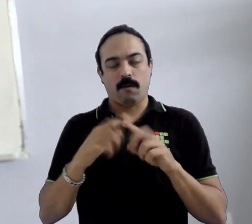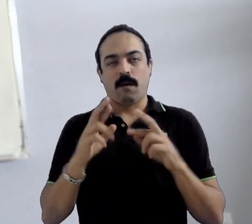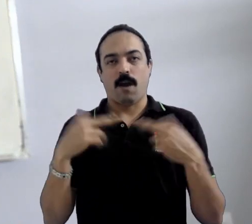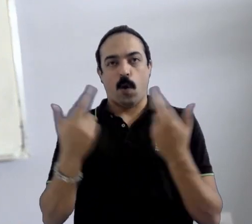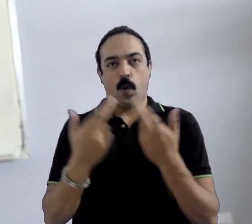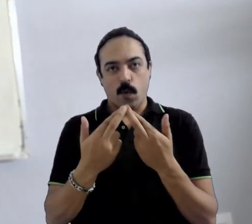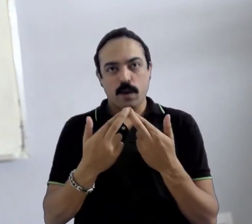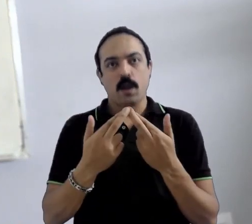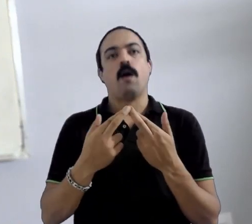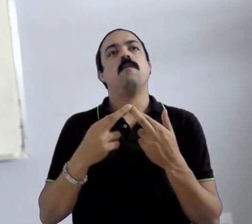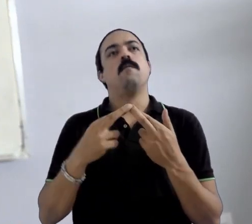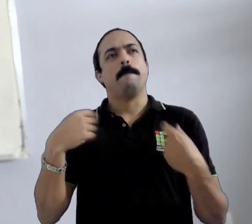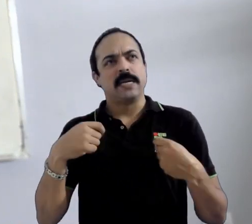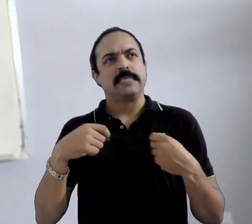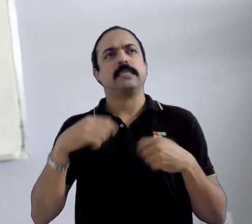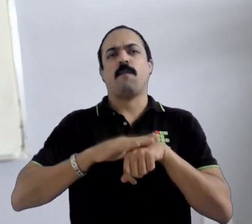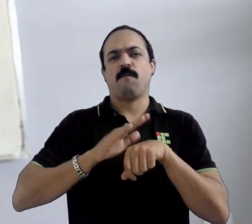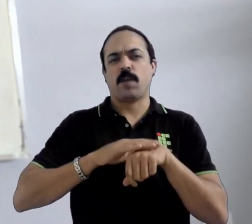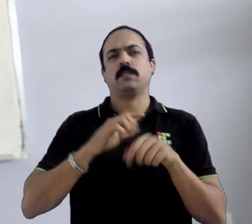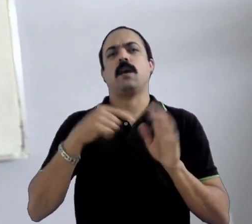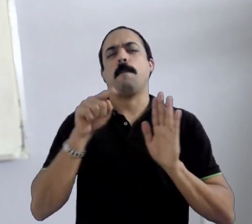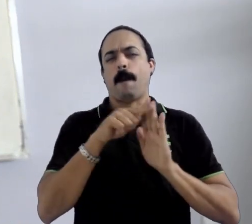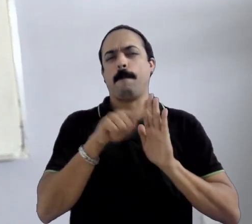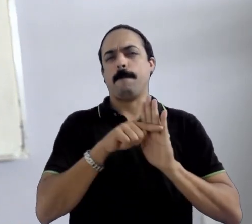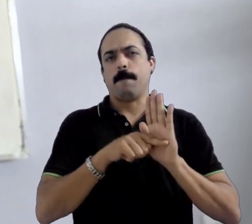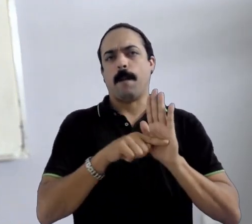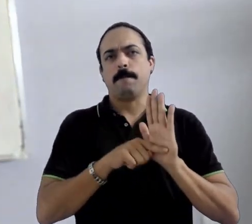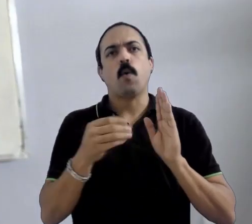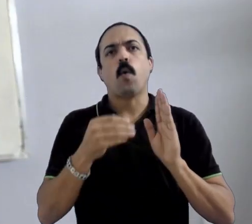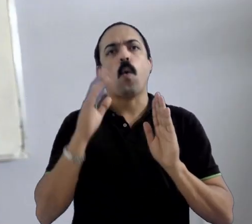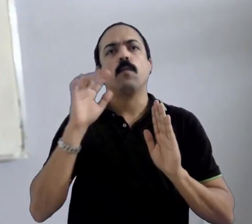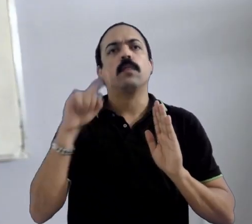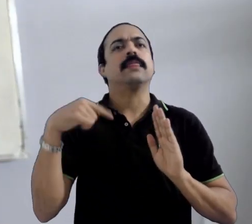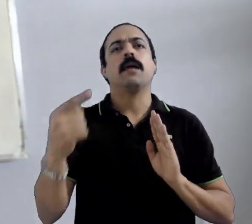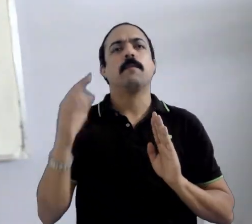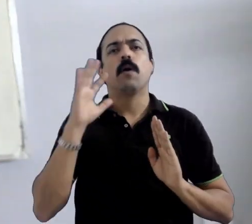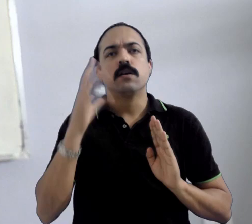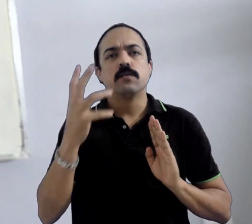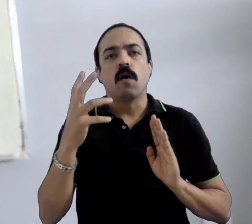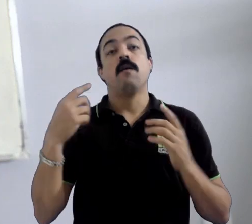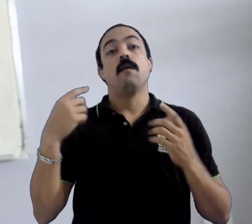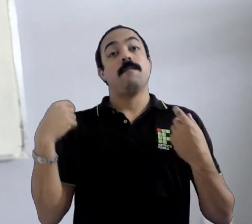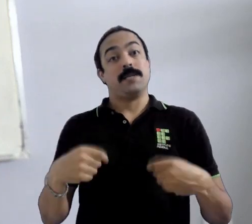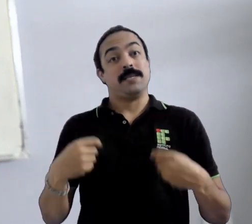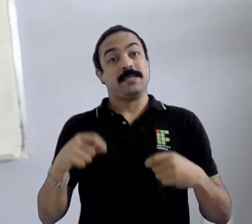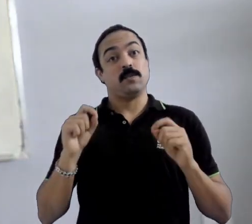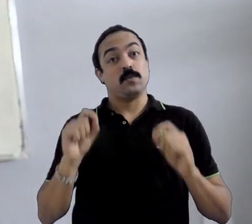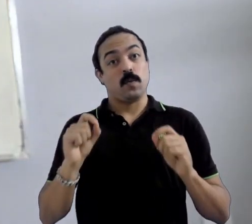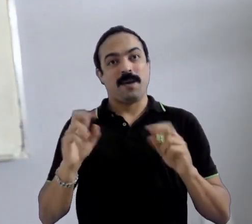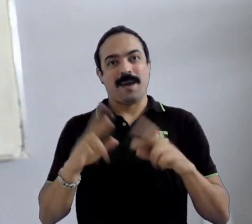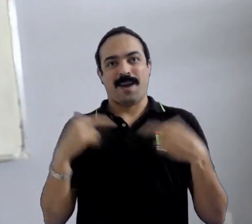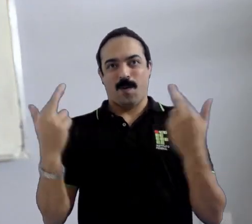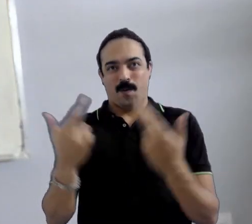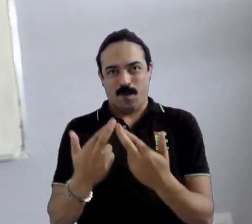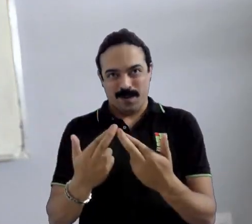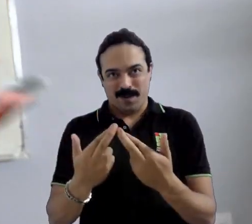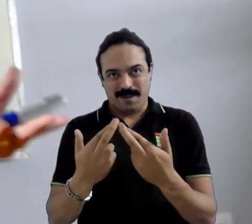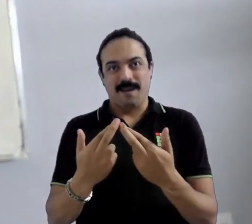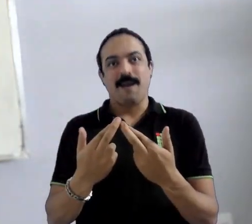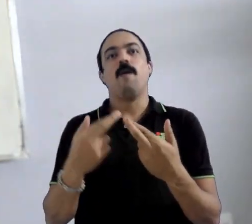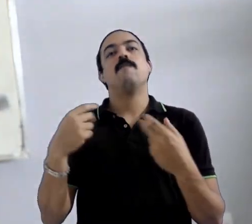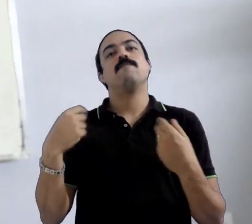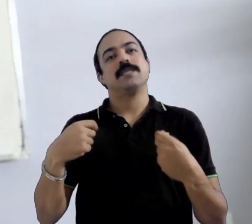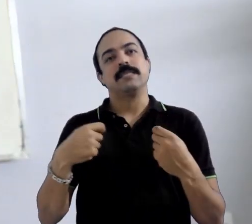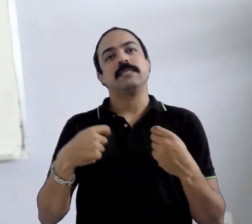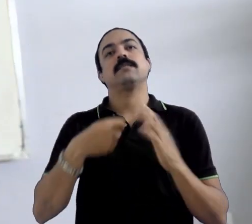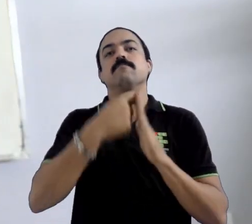que, nesses encaminhamentos, a gente precisa ter um mínimo de construção histórica destas reuniões. Uma ata. Uma reunião